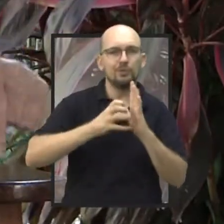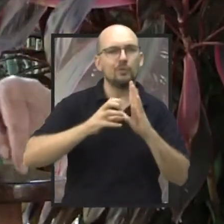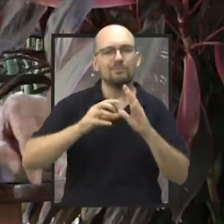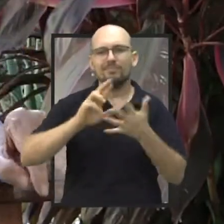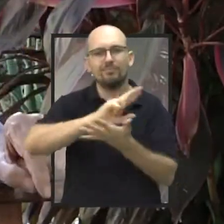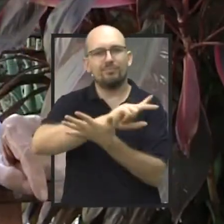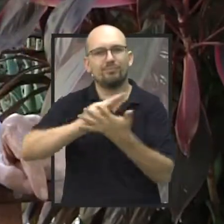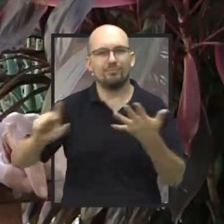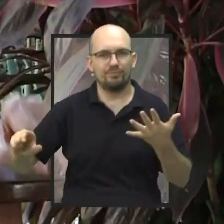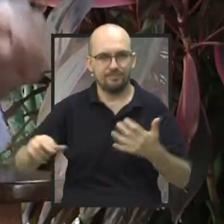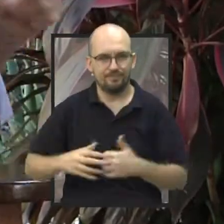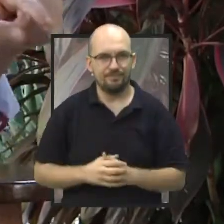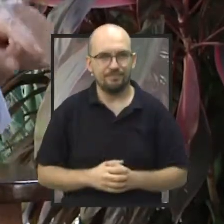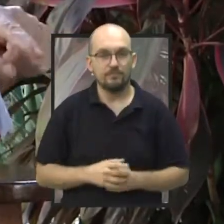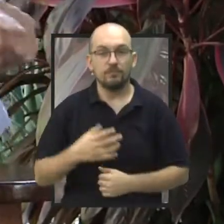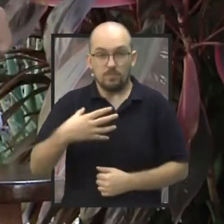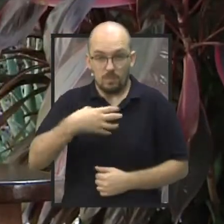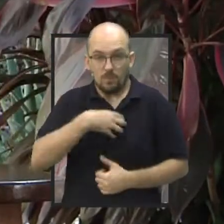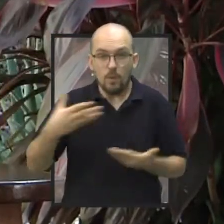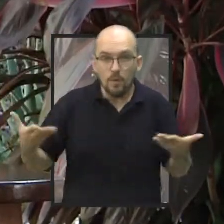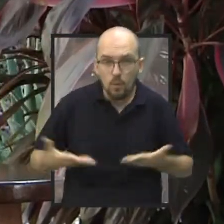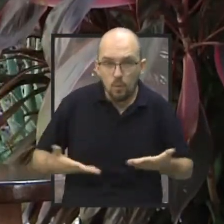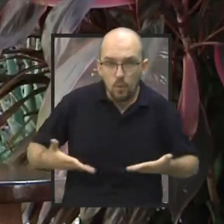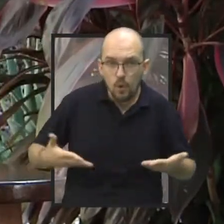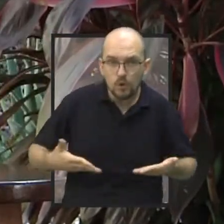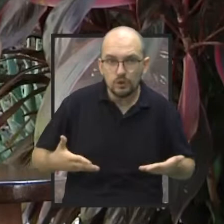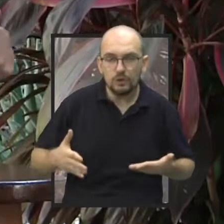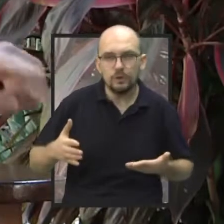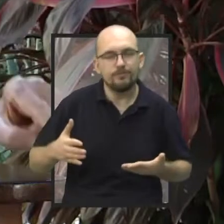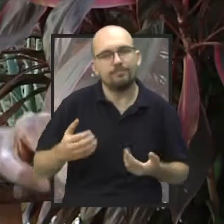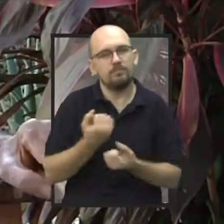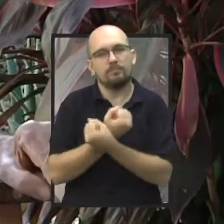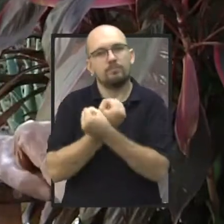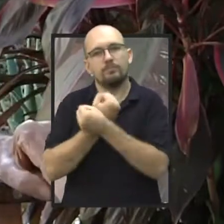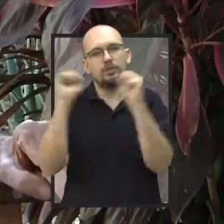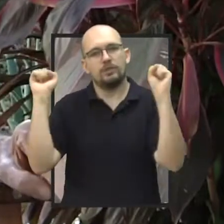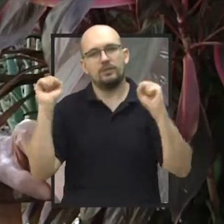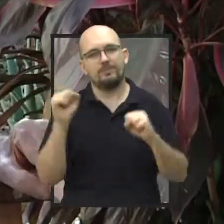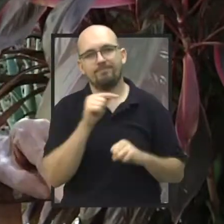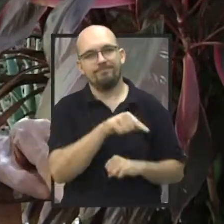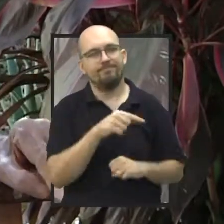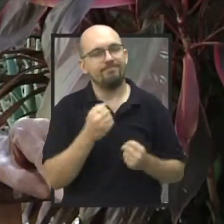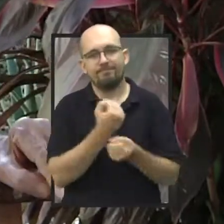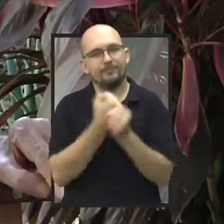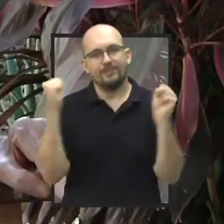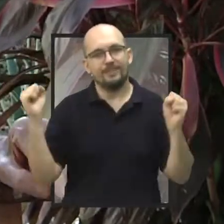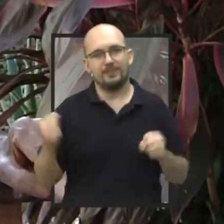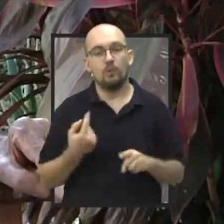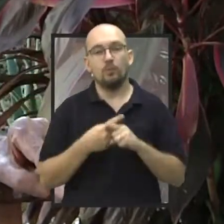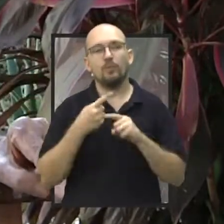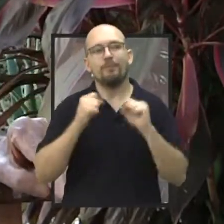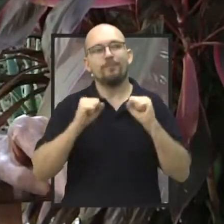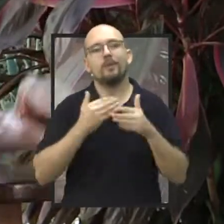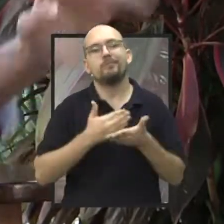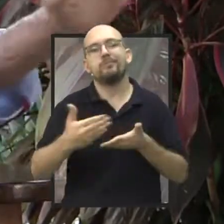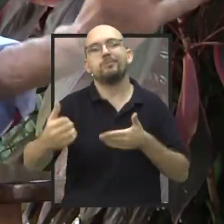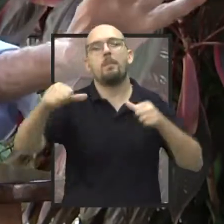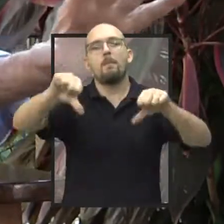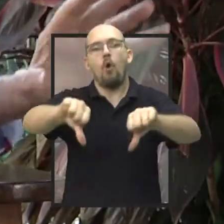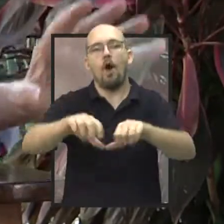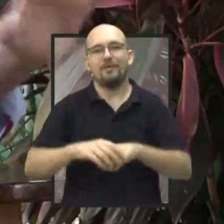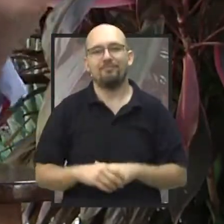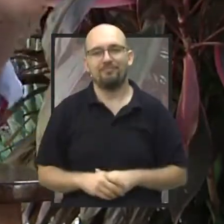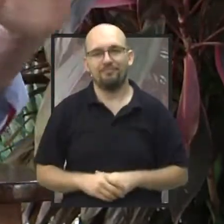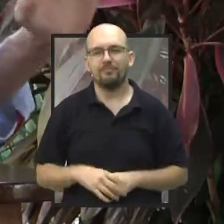políticos, etc. Da forma como está hoje, não é possível, porque aí piora a situação.